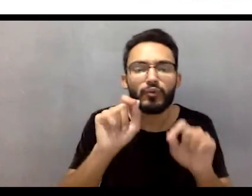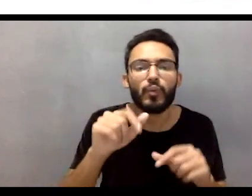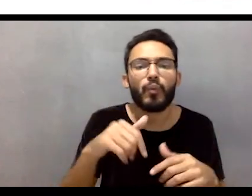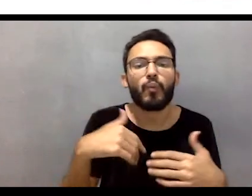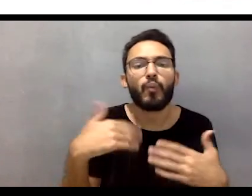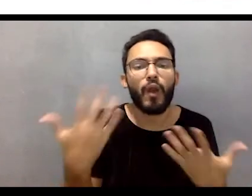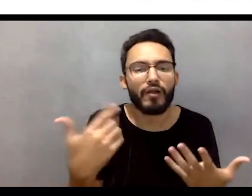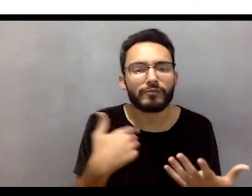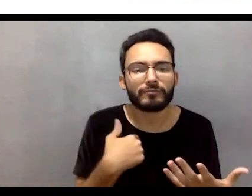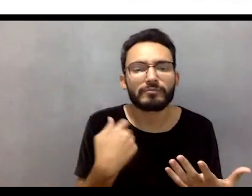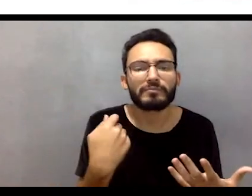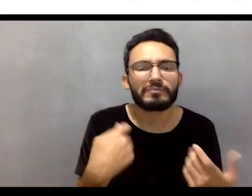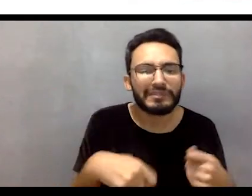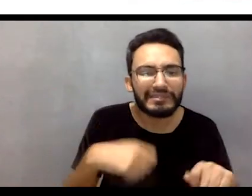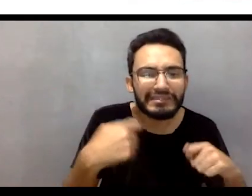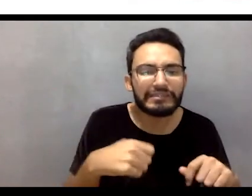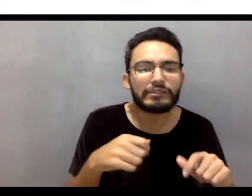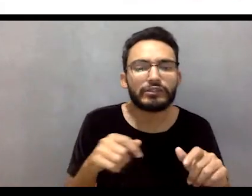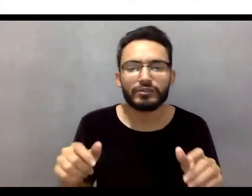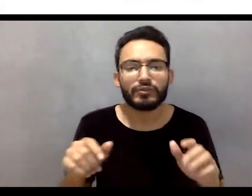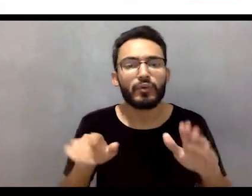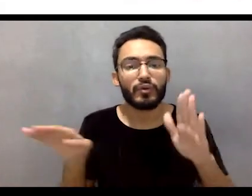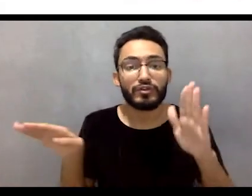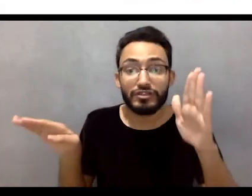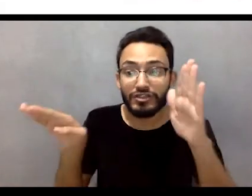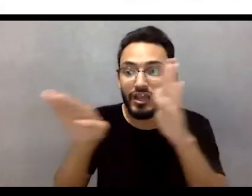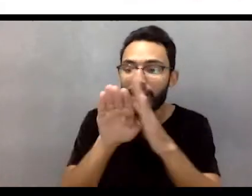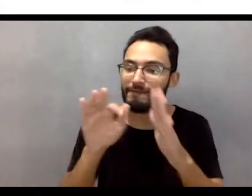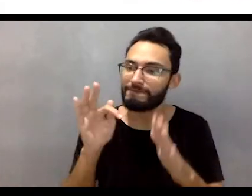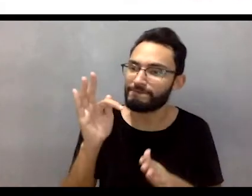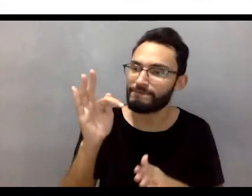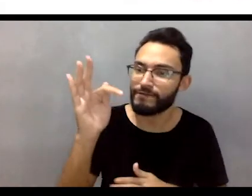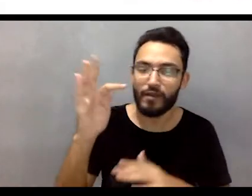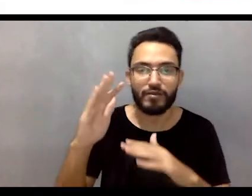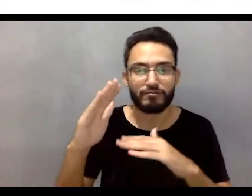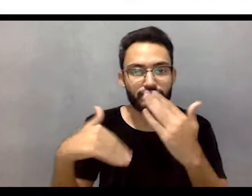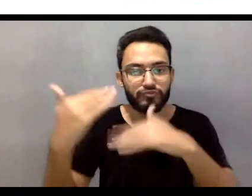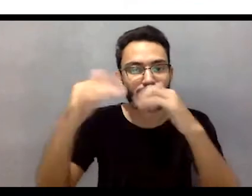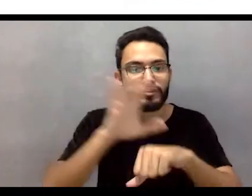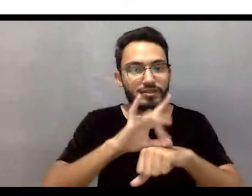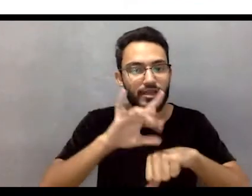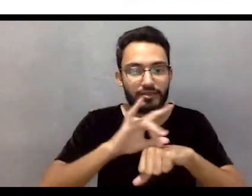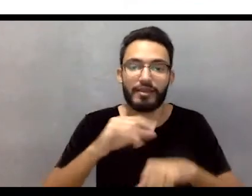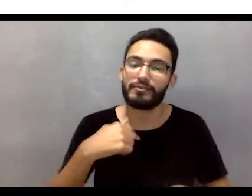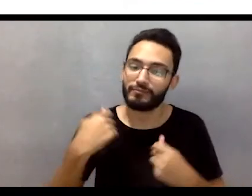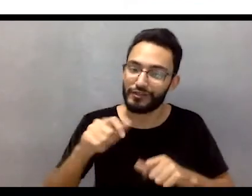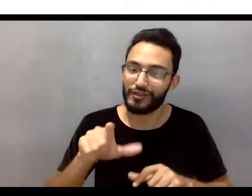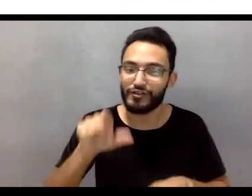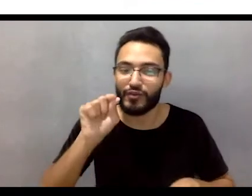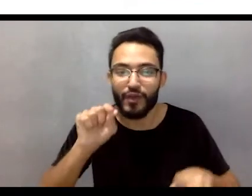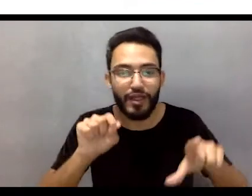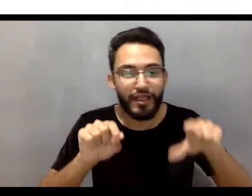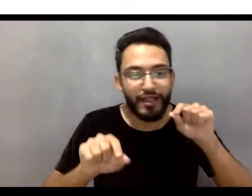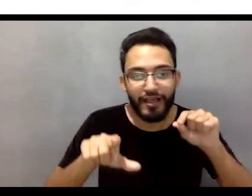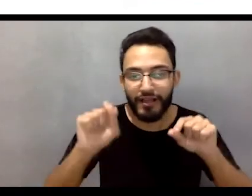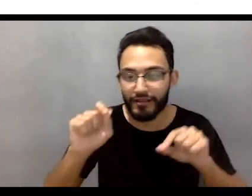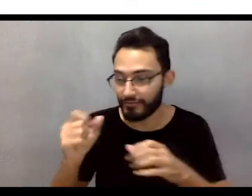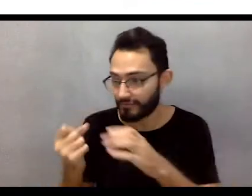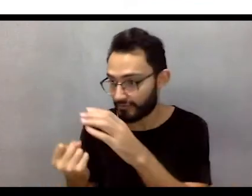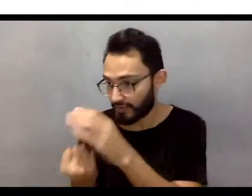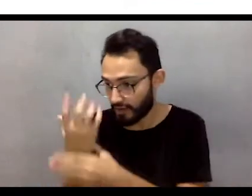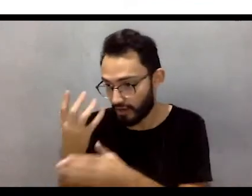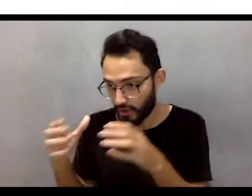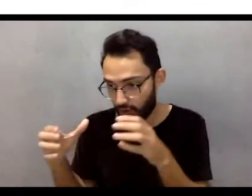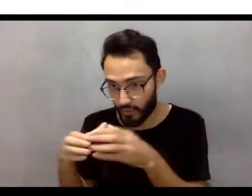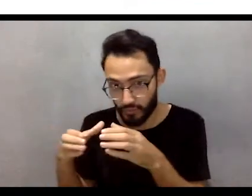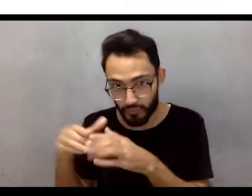resultados-chave que eu preciso para atingir esses direcionadores estratégicos? Aí eu defino, crio um